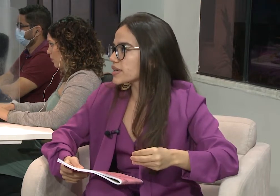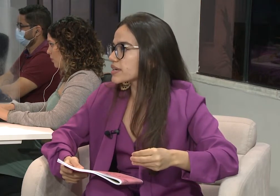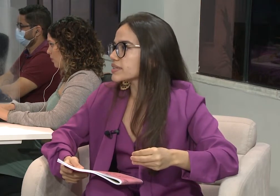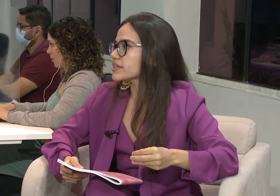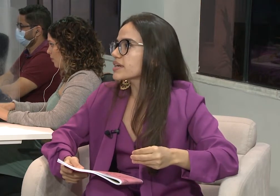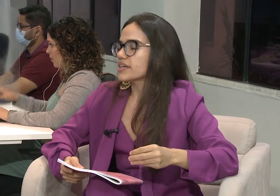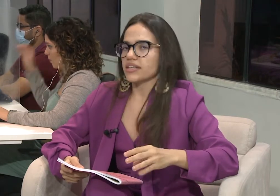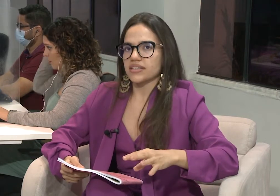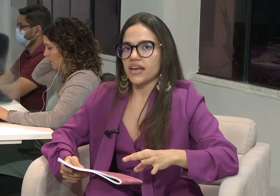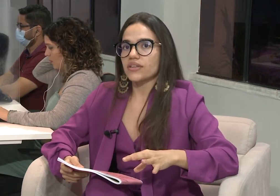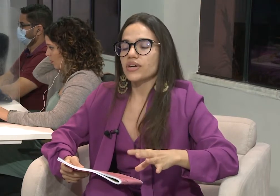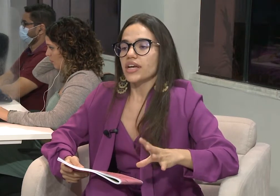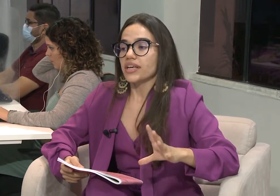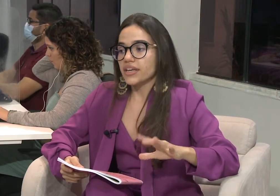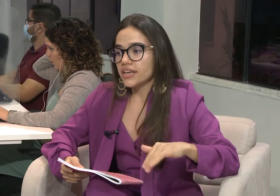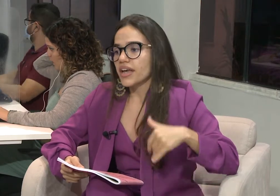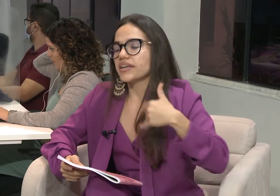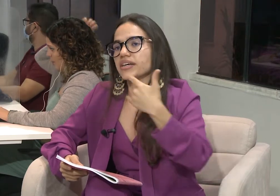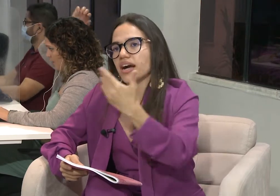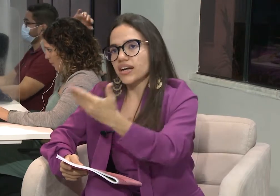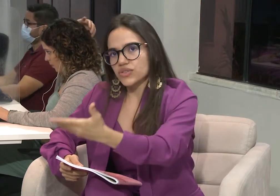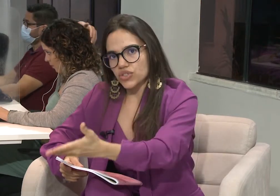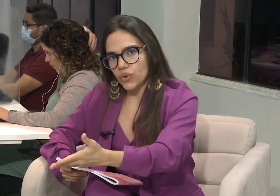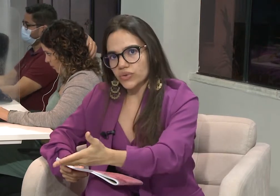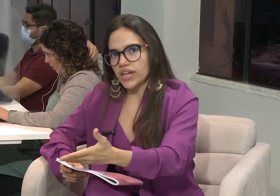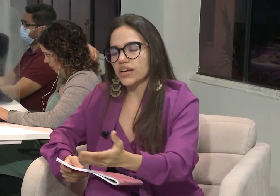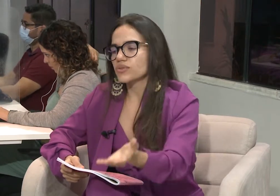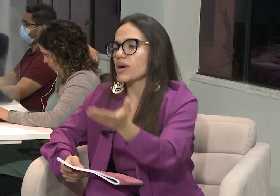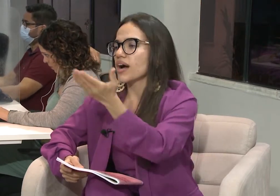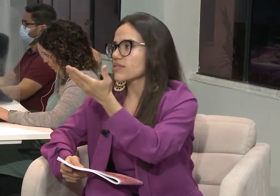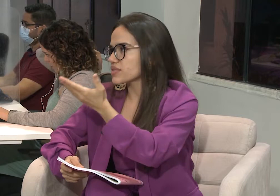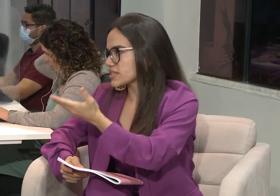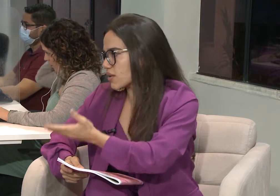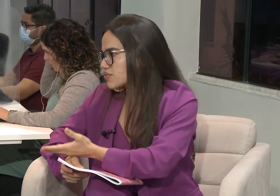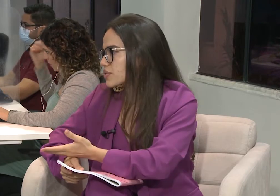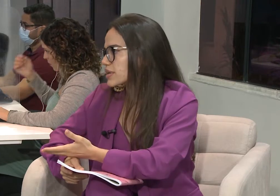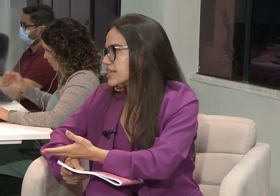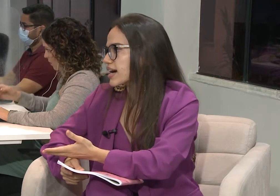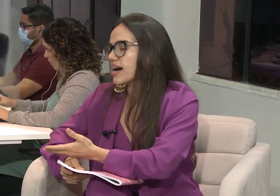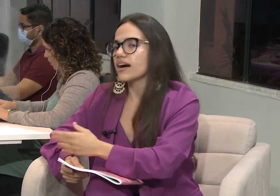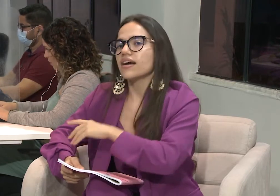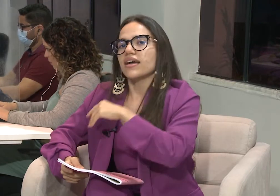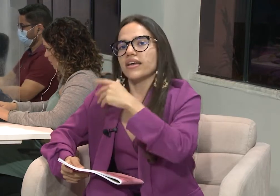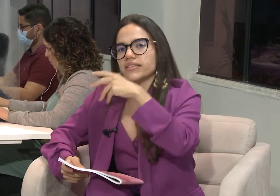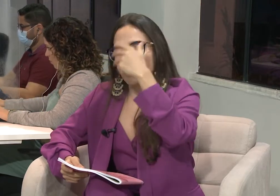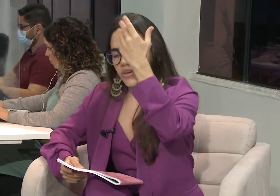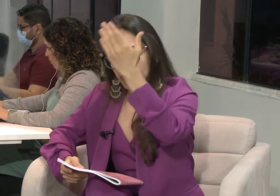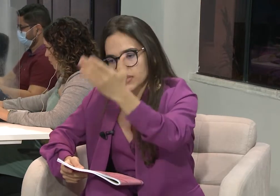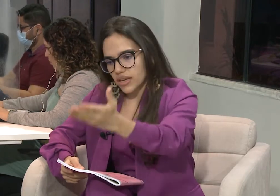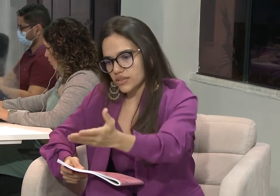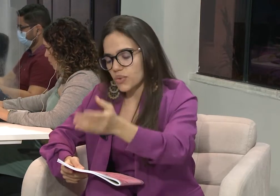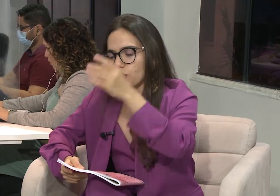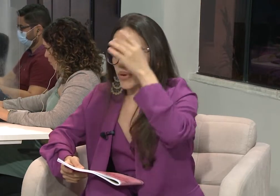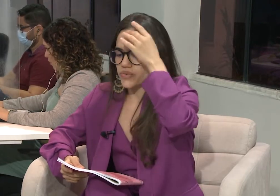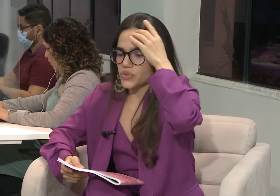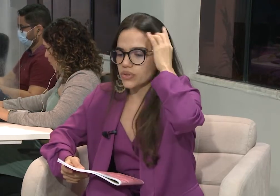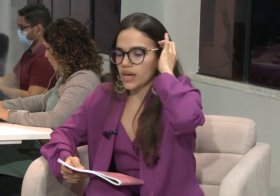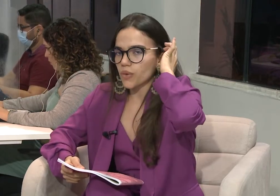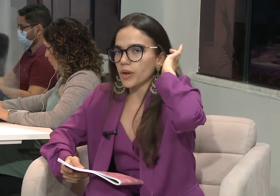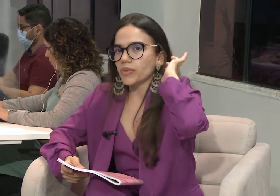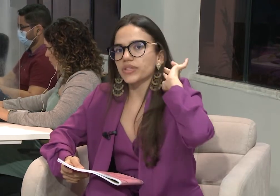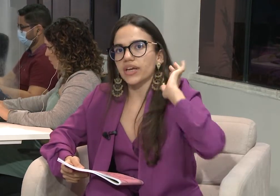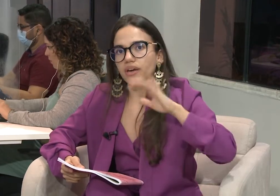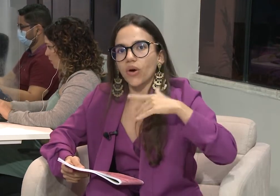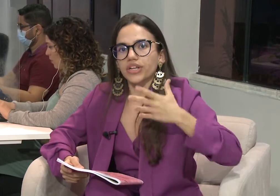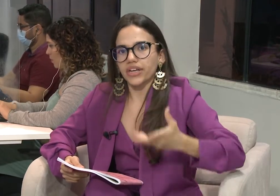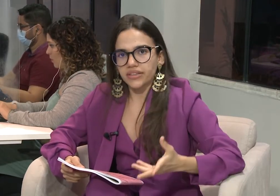aquela planta, tá certo? E, em caso de contato, avisar um familiar, entrar em contato com um profissional